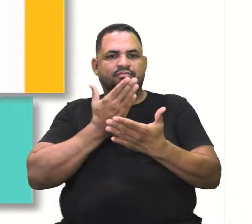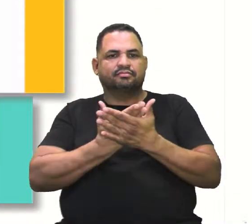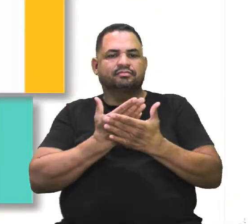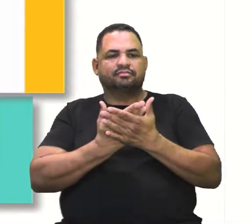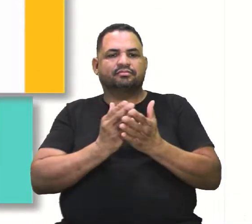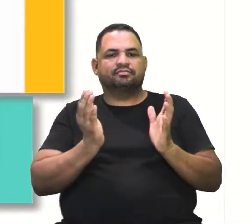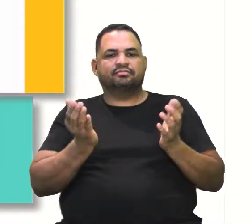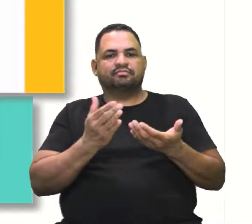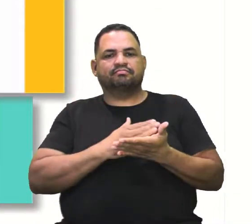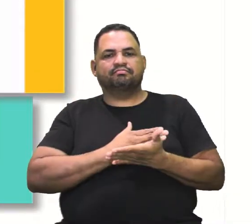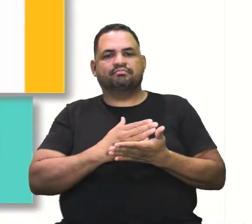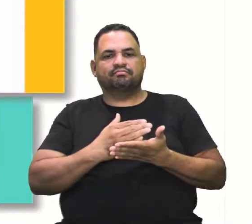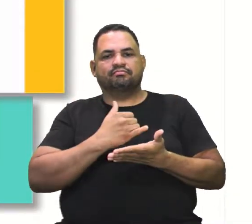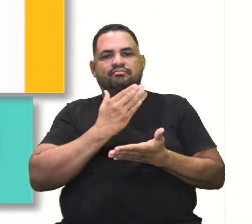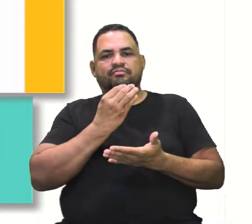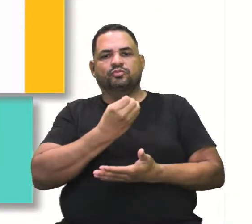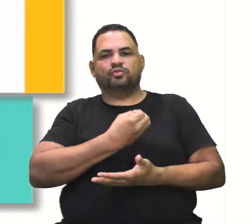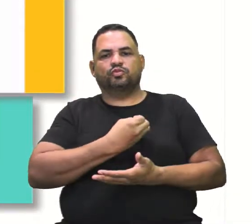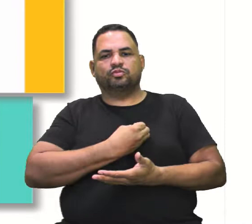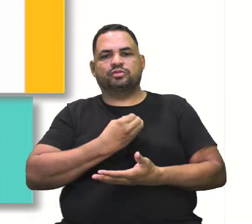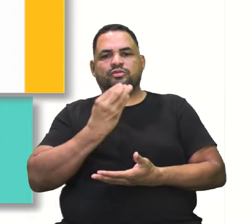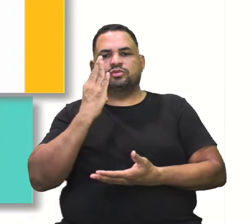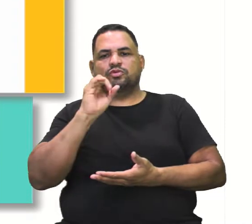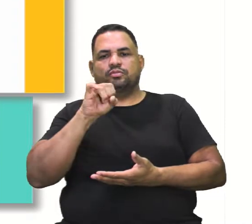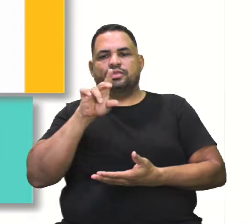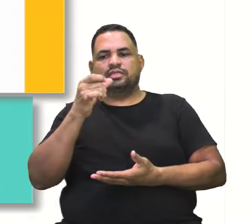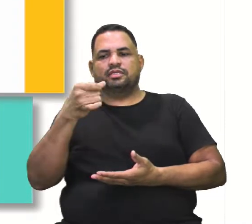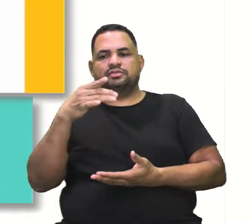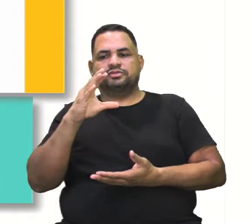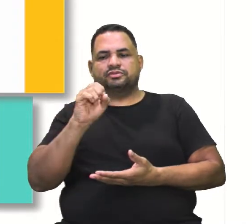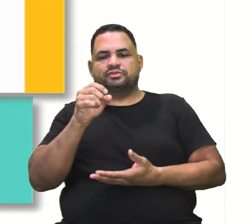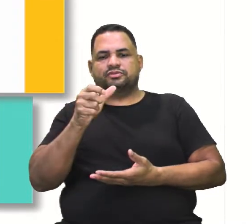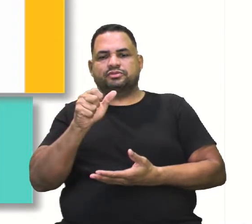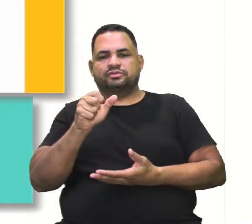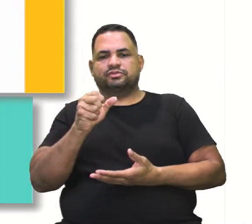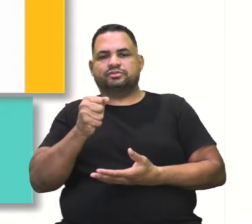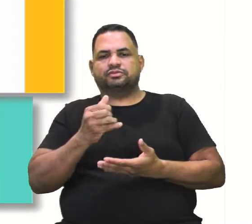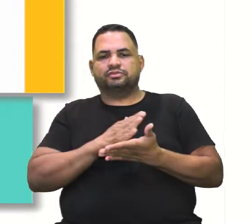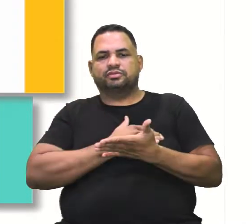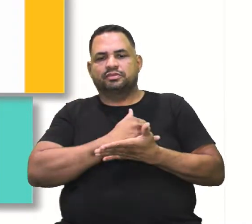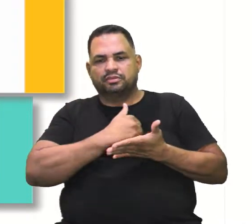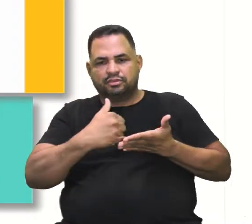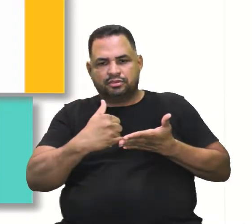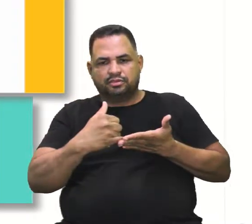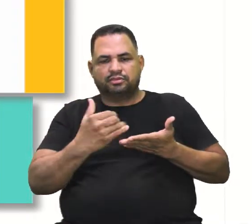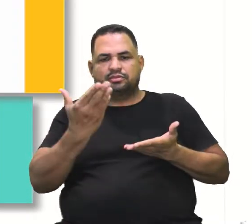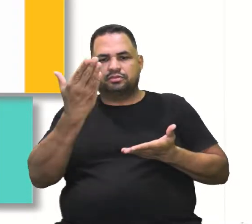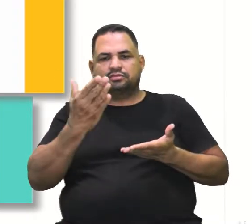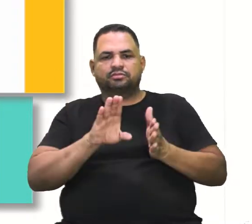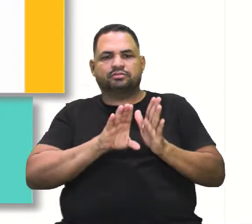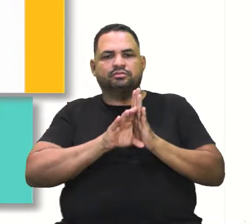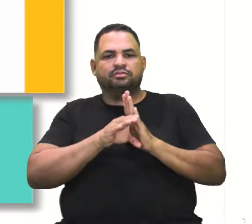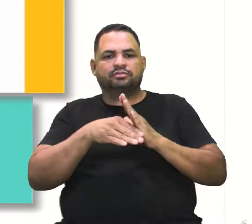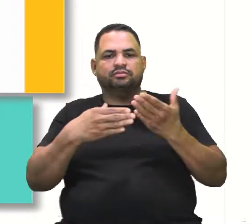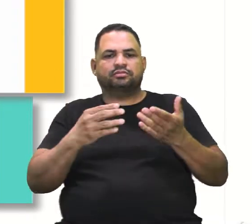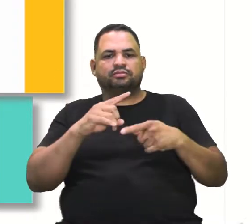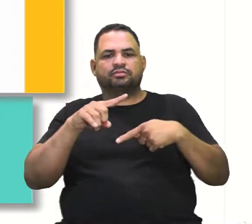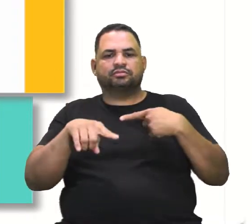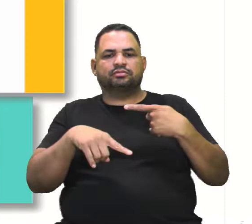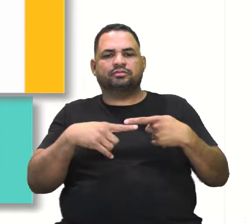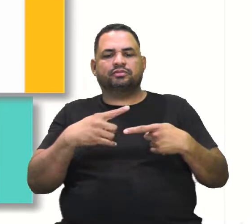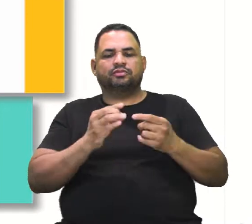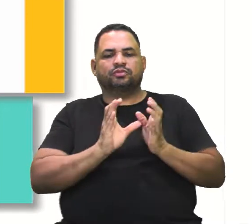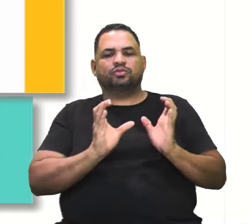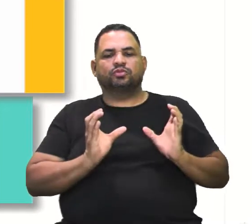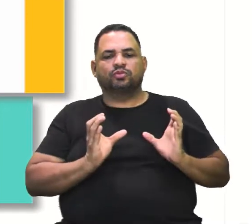a primeira parte de números complexos. A gente vai começar como sempre, aquela introdução conceitual, depois. Vamos